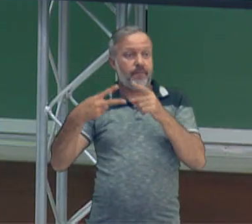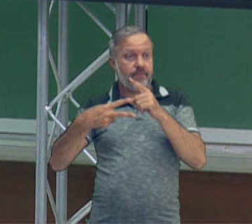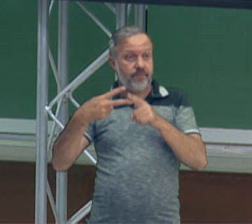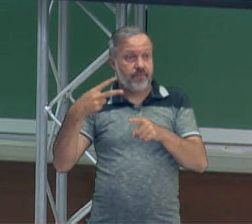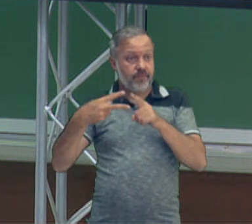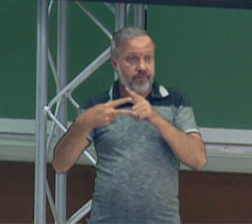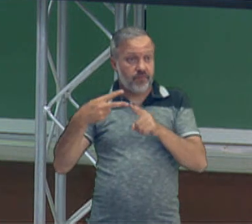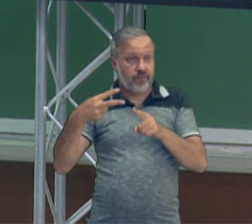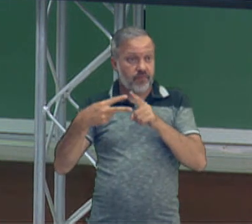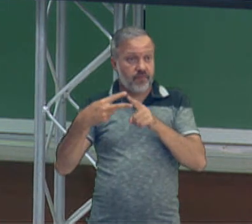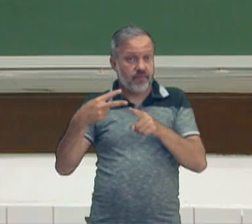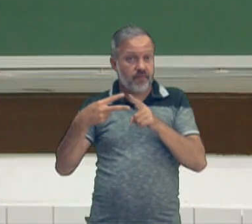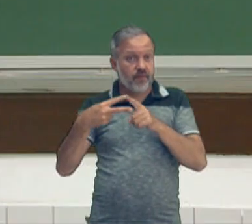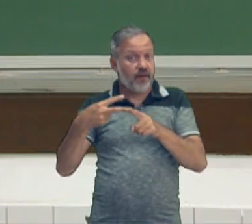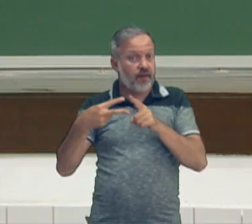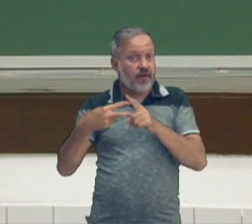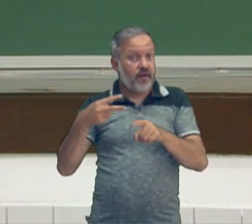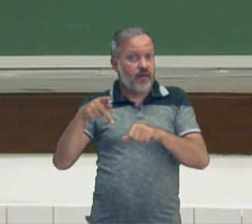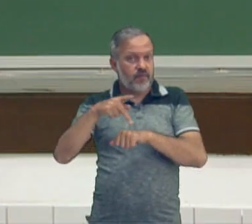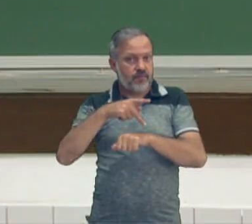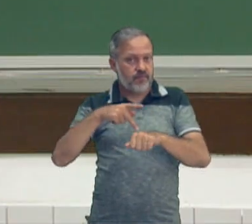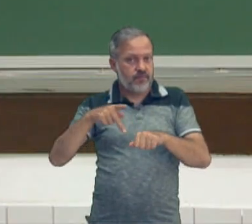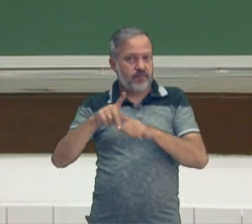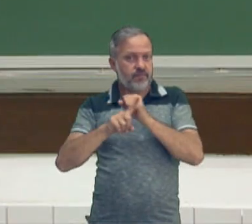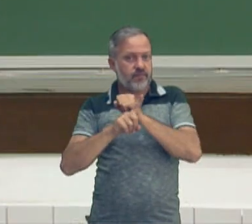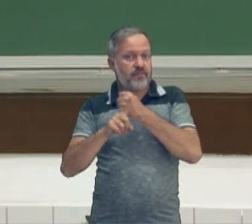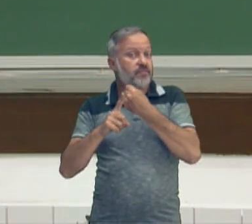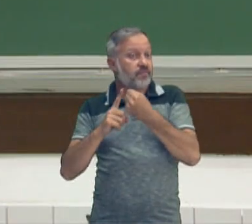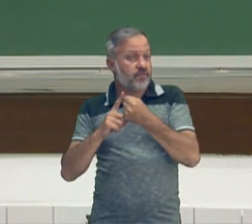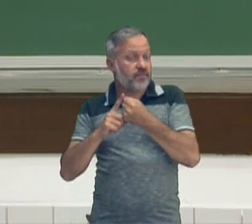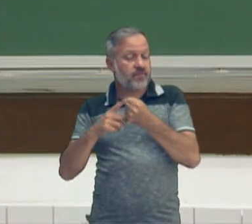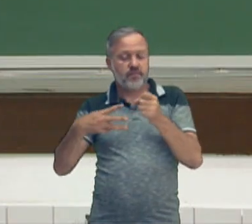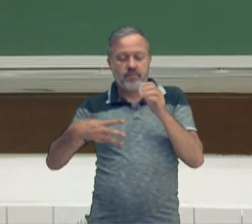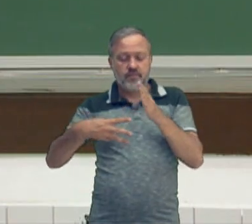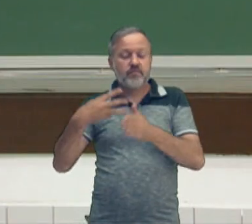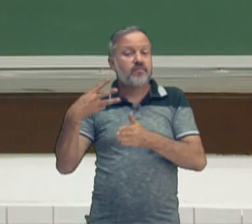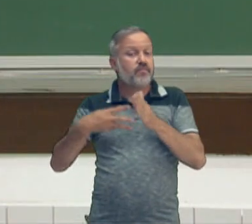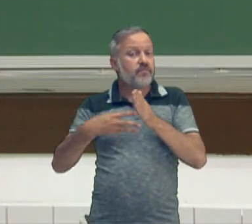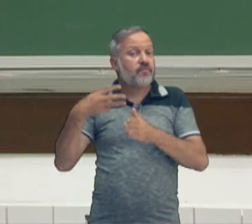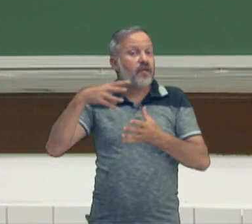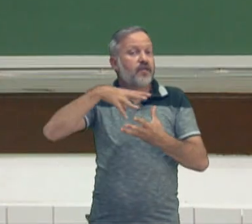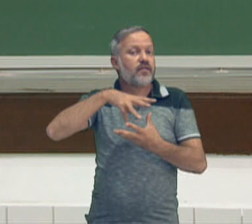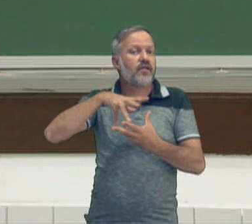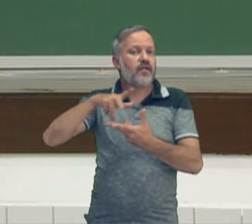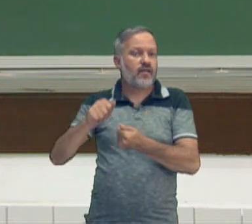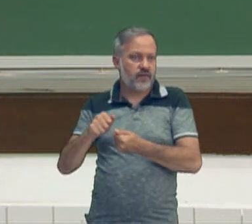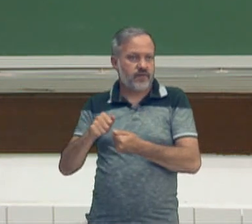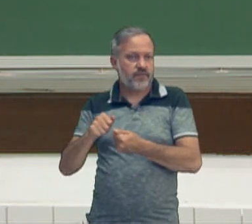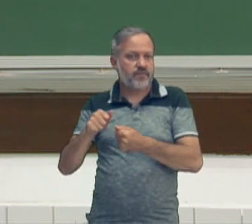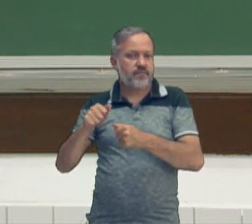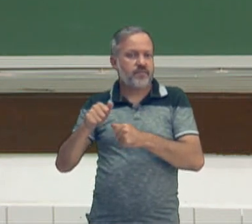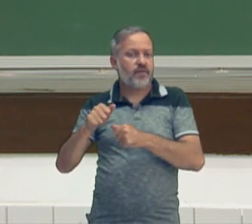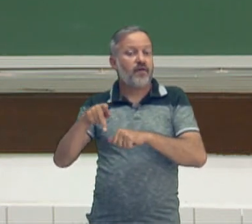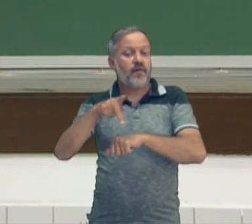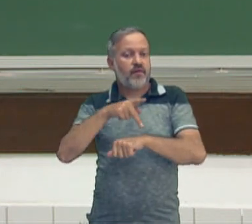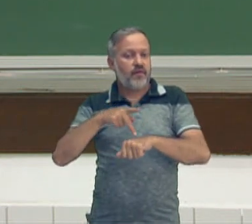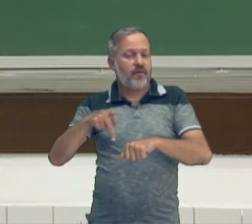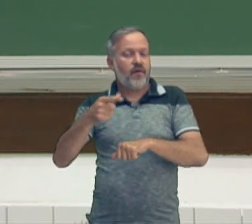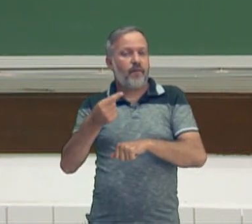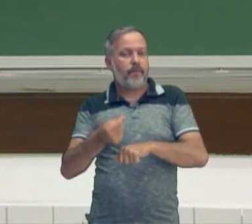países de segundo mundo eram países socialistas. E os países de terceiro mundo? Os países capitalistas,